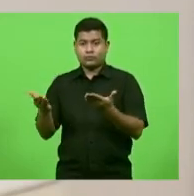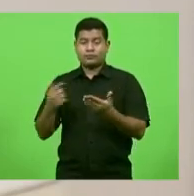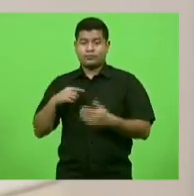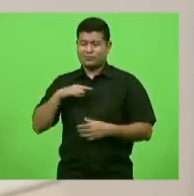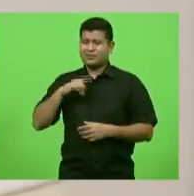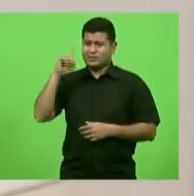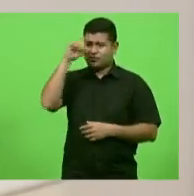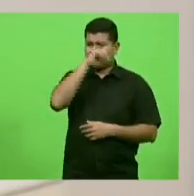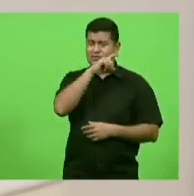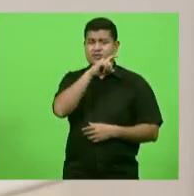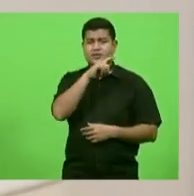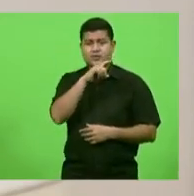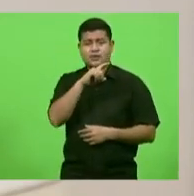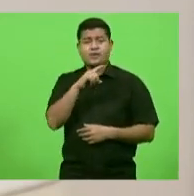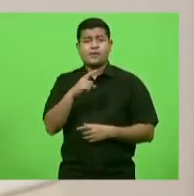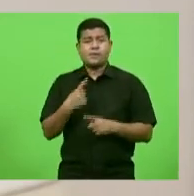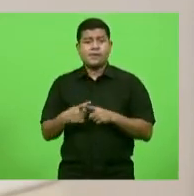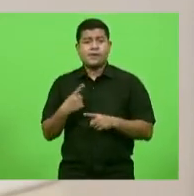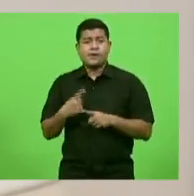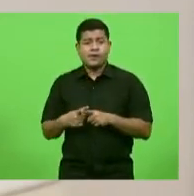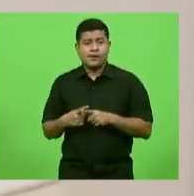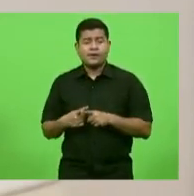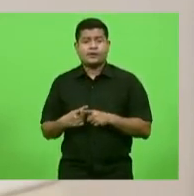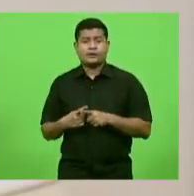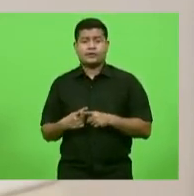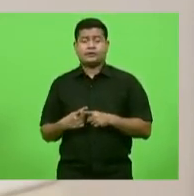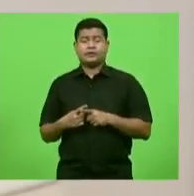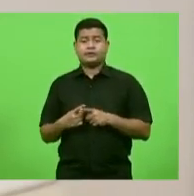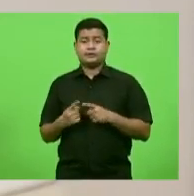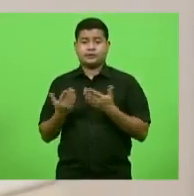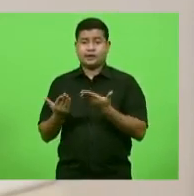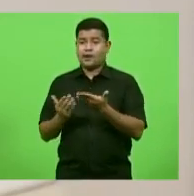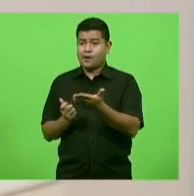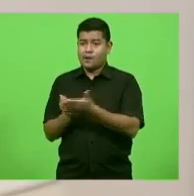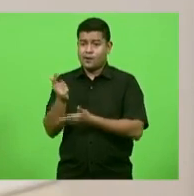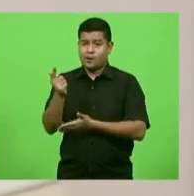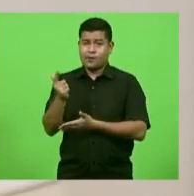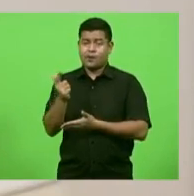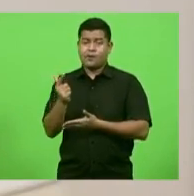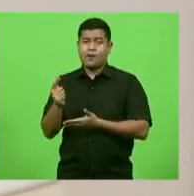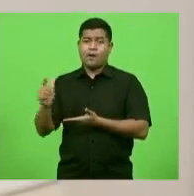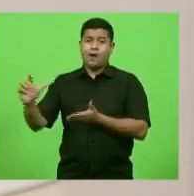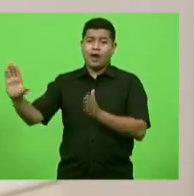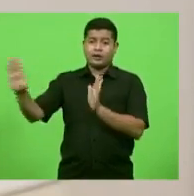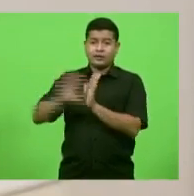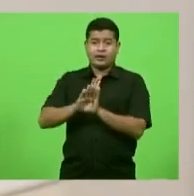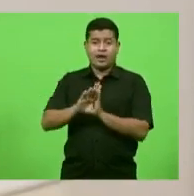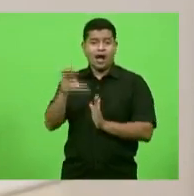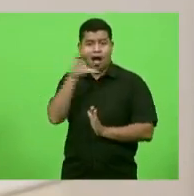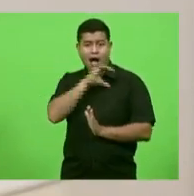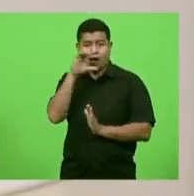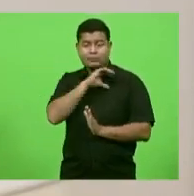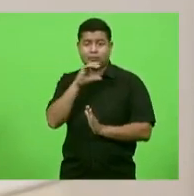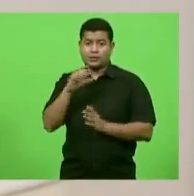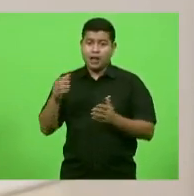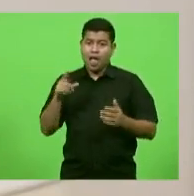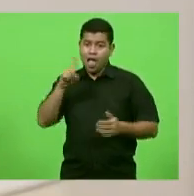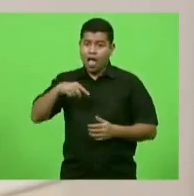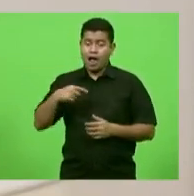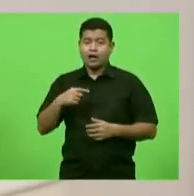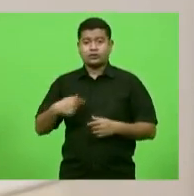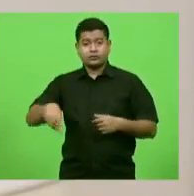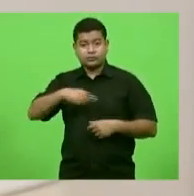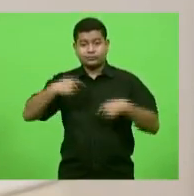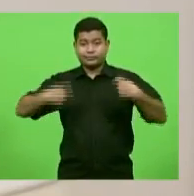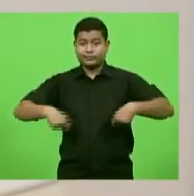dificuldade, especialmente no que diz respeito a compras com prazo de entrega a curto prazo, que é o que nós precisamos. E